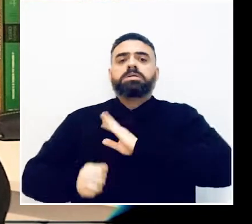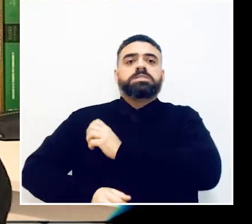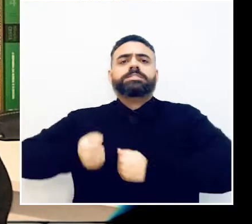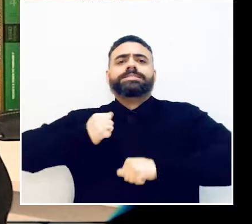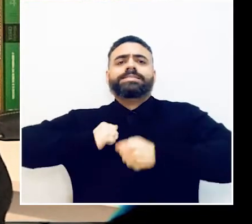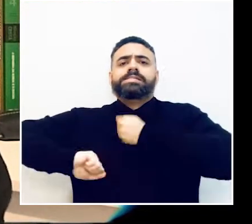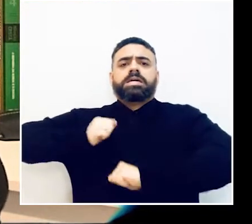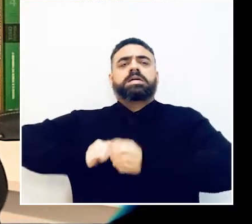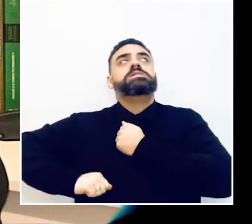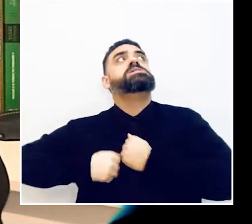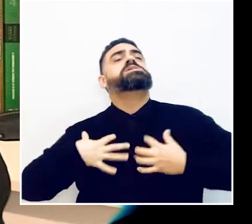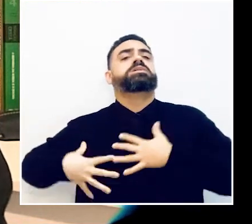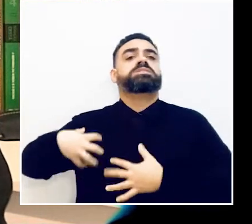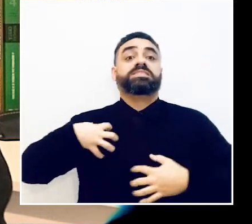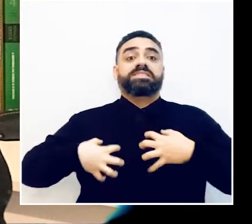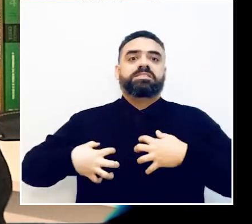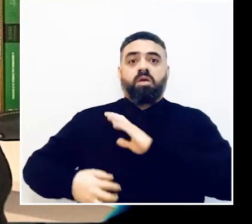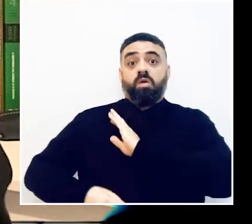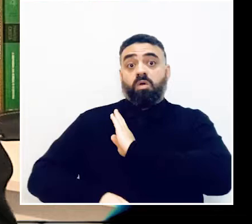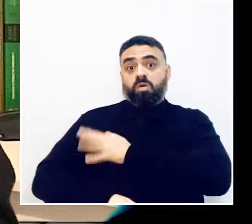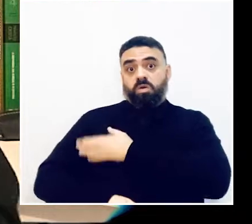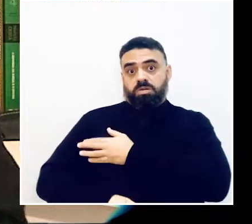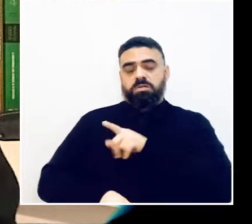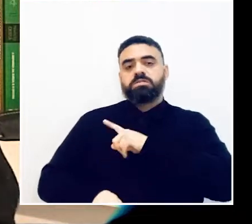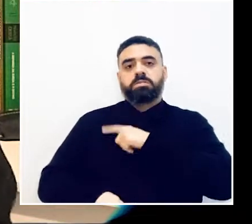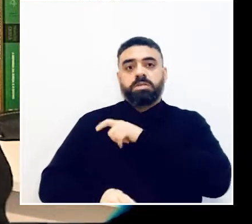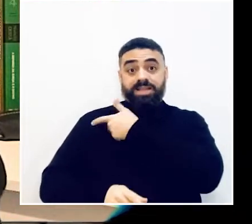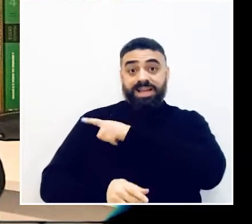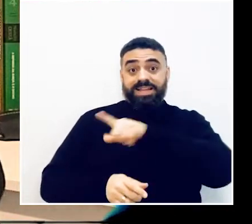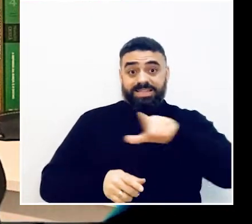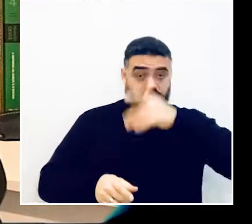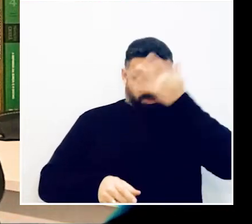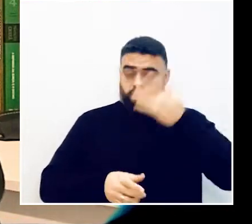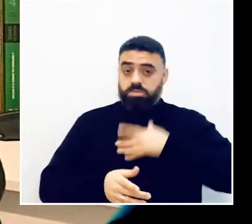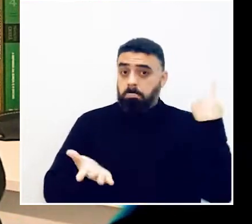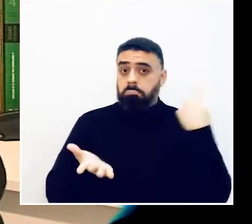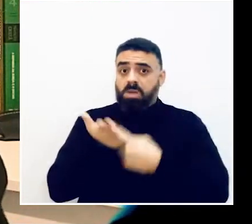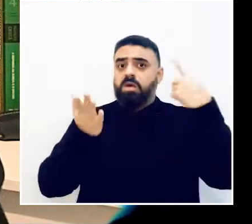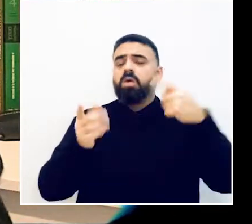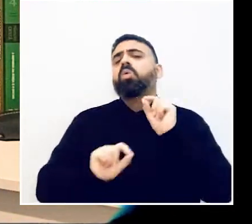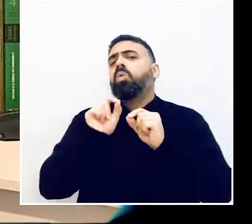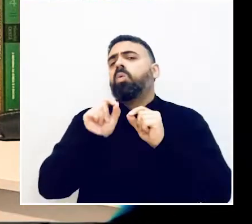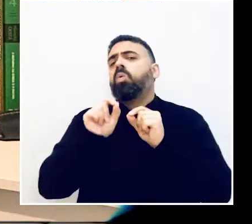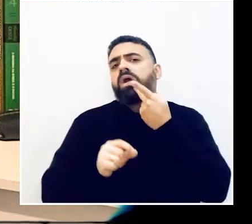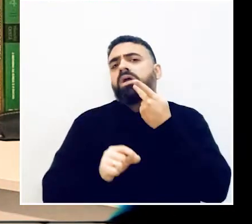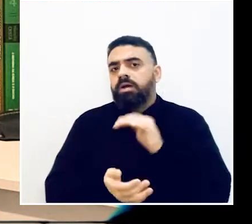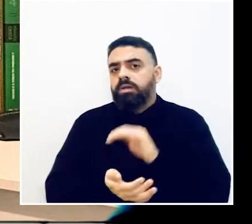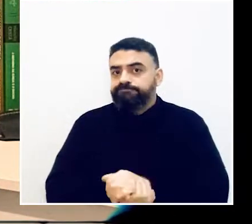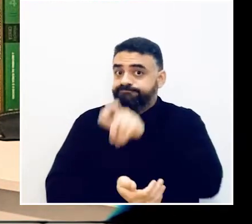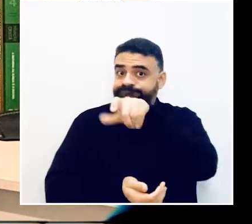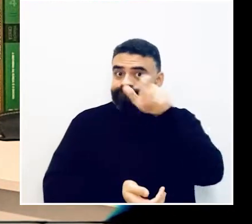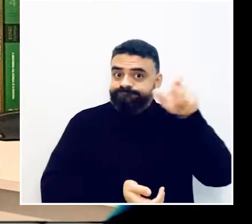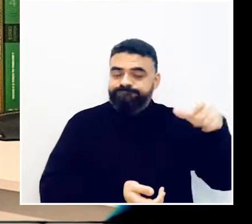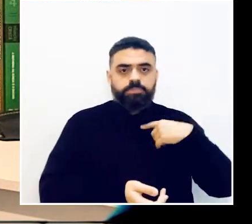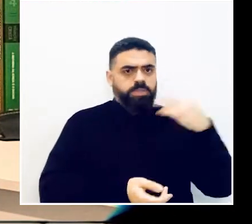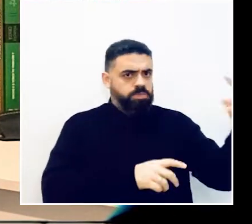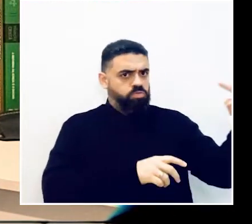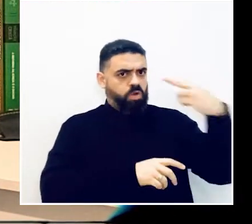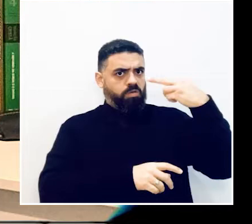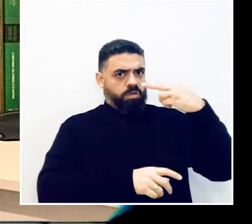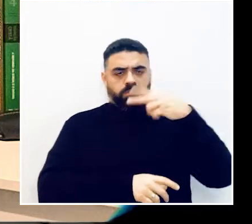coração. Então acho que são, dentre outras coisas, essas três. As pessoas que confirmam isso,